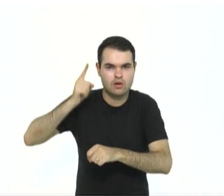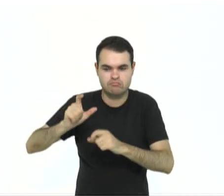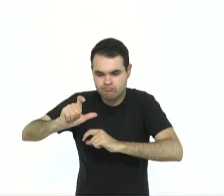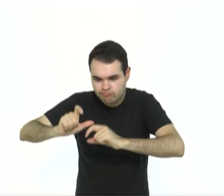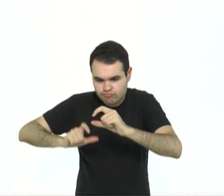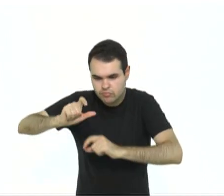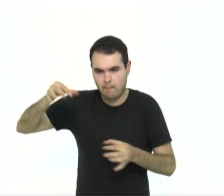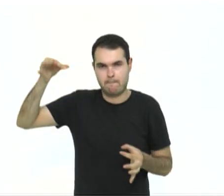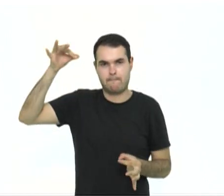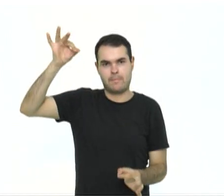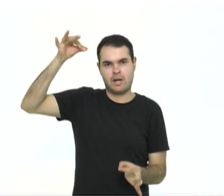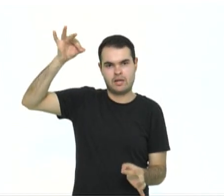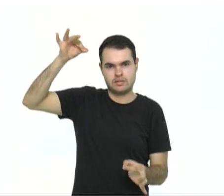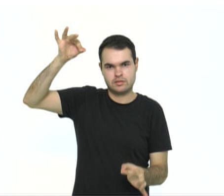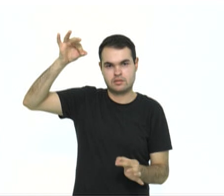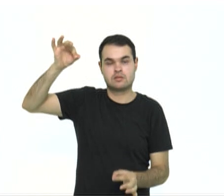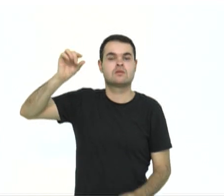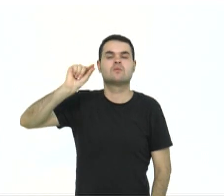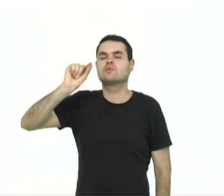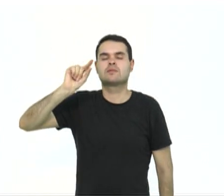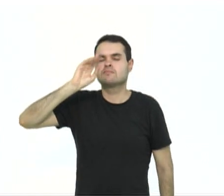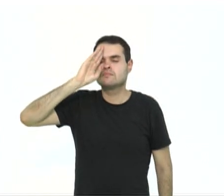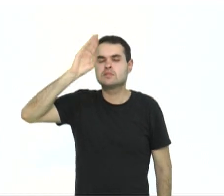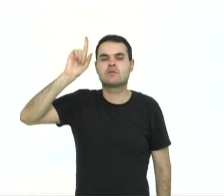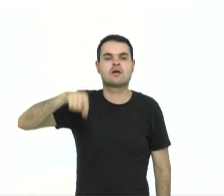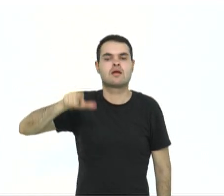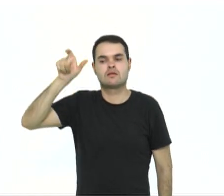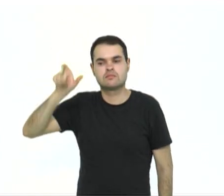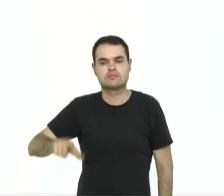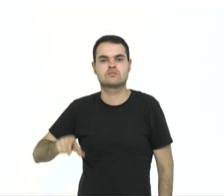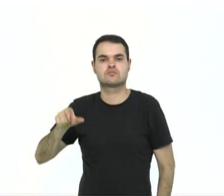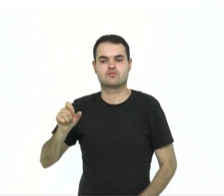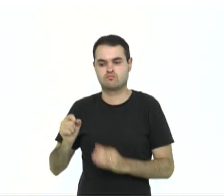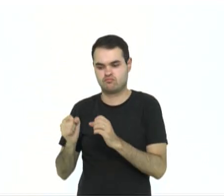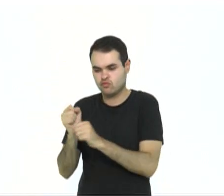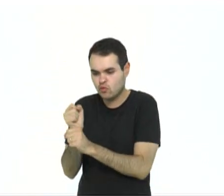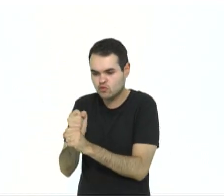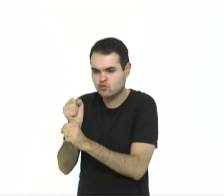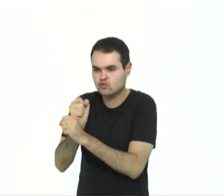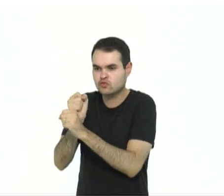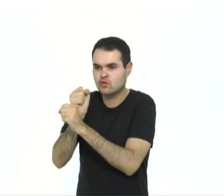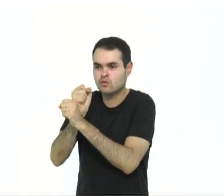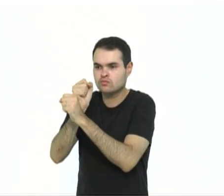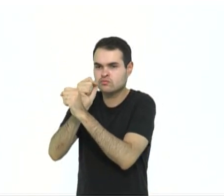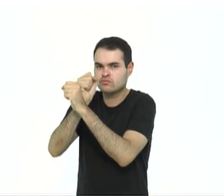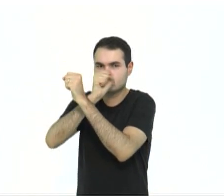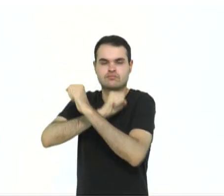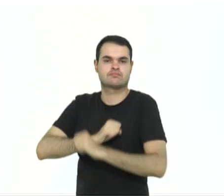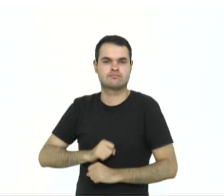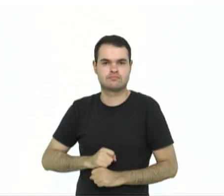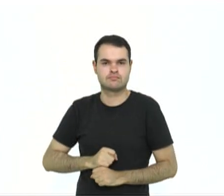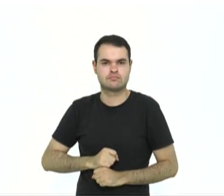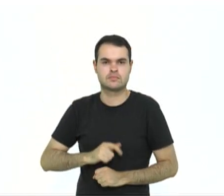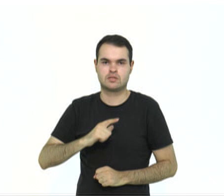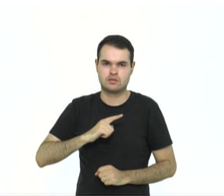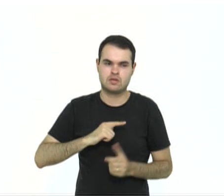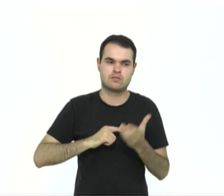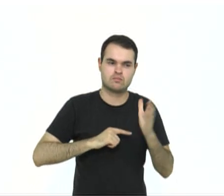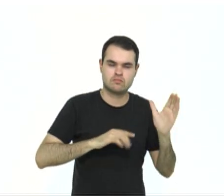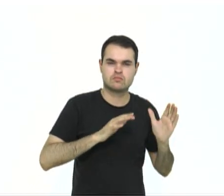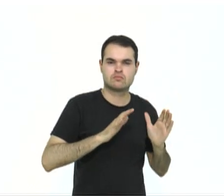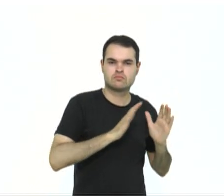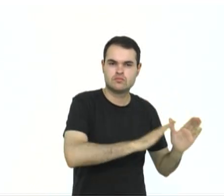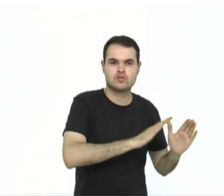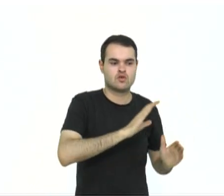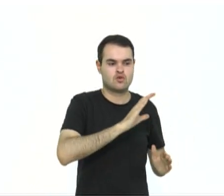fazer uma página em quadrinho. Um deles é a construção do personagem, né? Eu falei um pouco dos estilos, existe o estilo norte-americano,